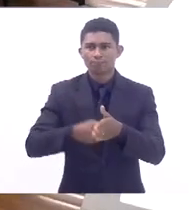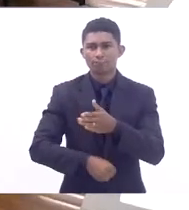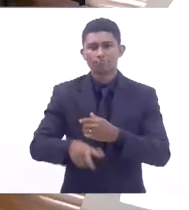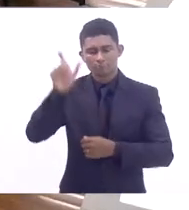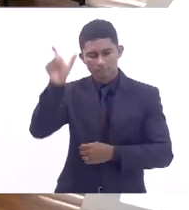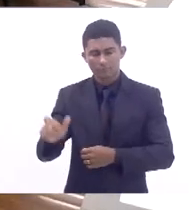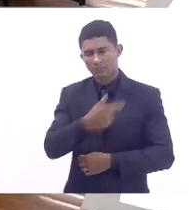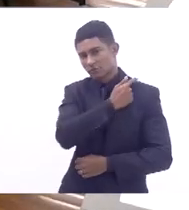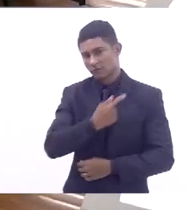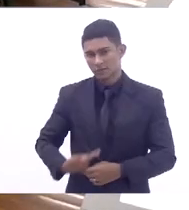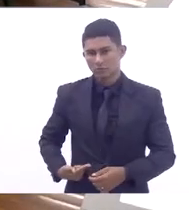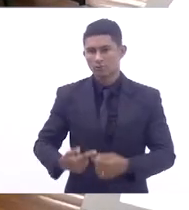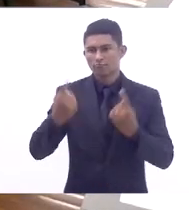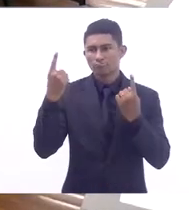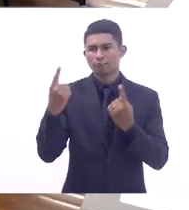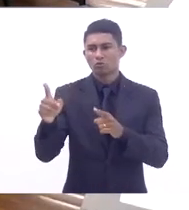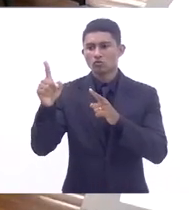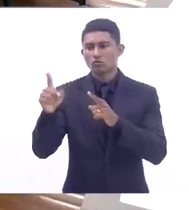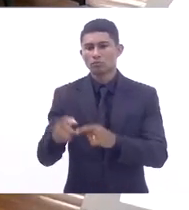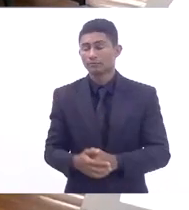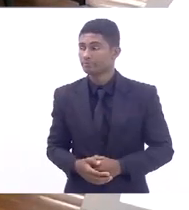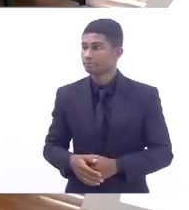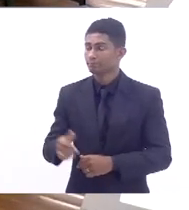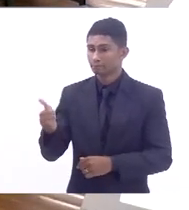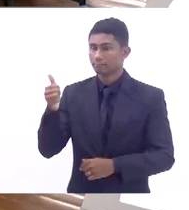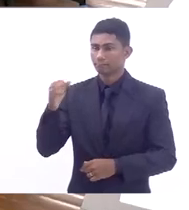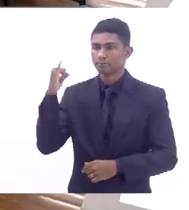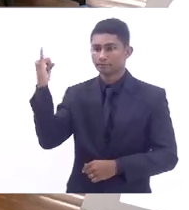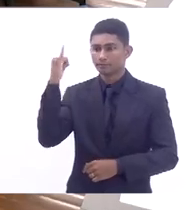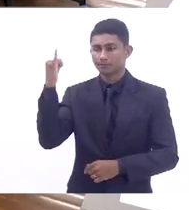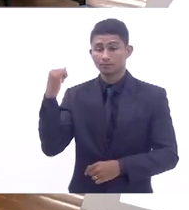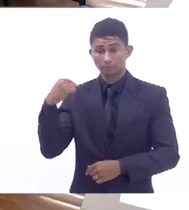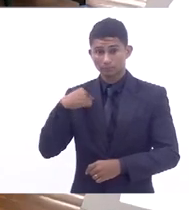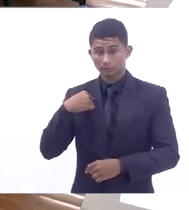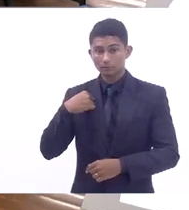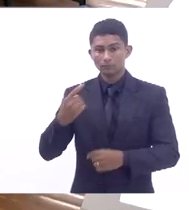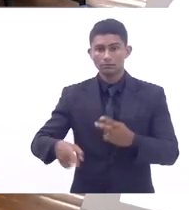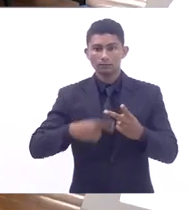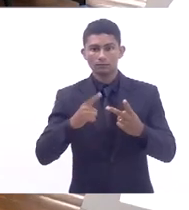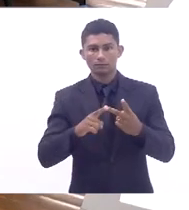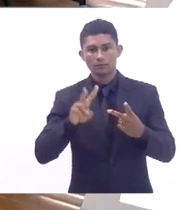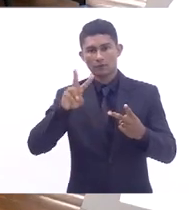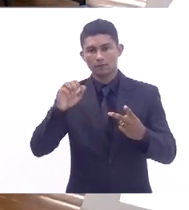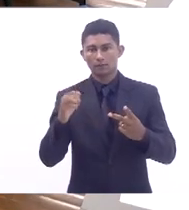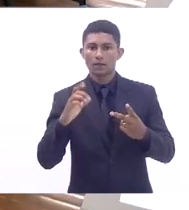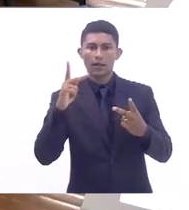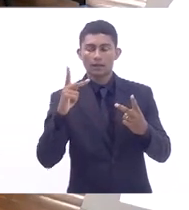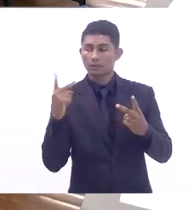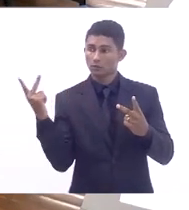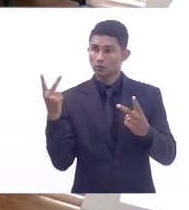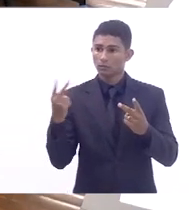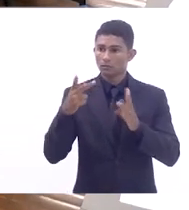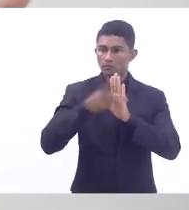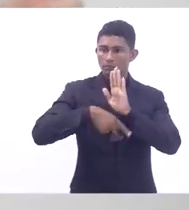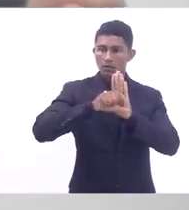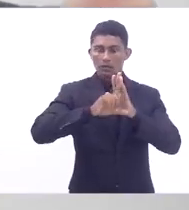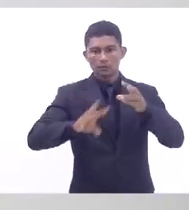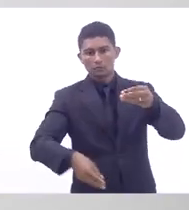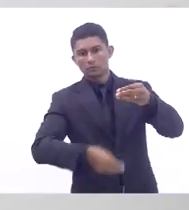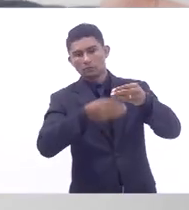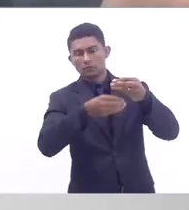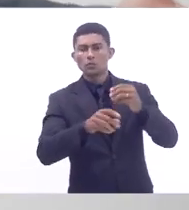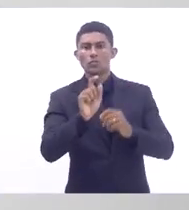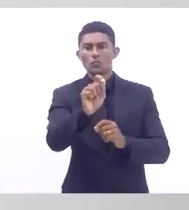Castro legal Roberto Chaves importante o deputado Valdete somos coautores não é um projeto de lei complementar que busca